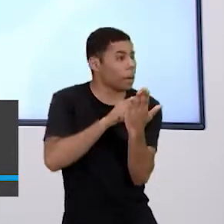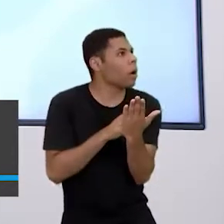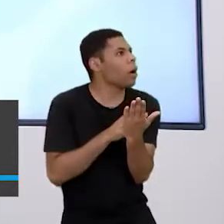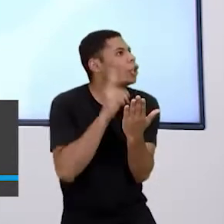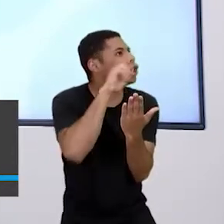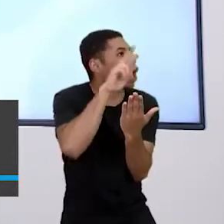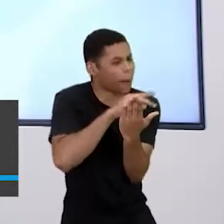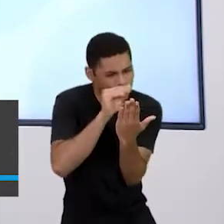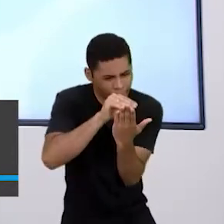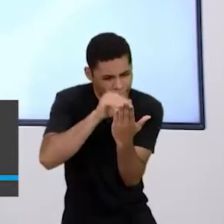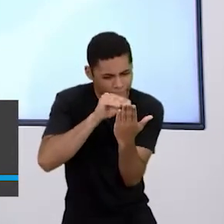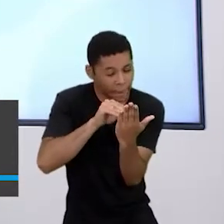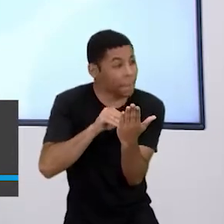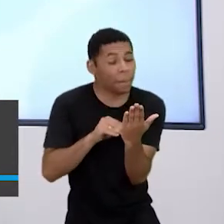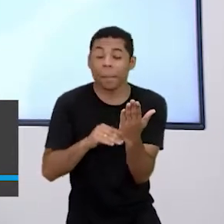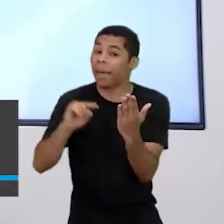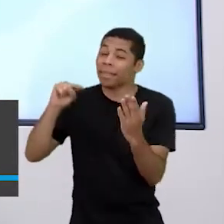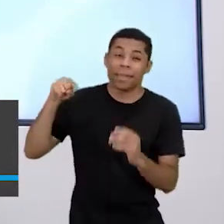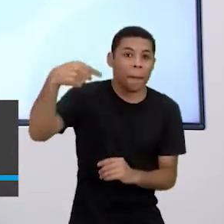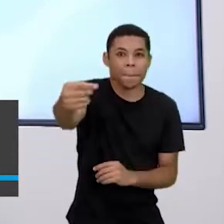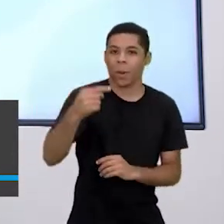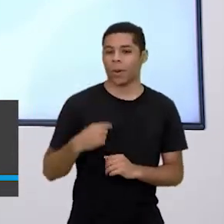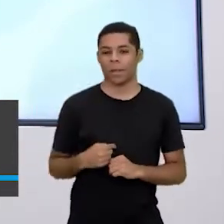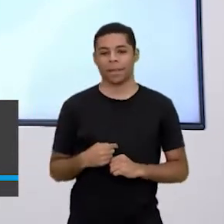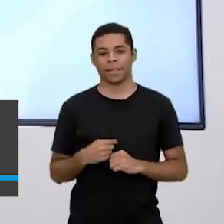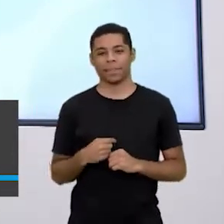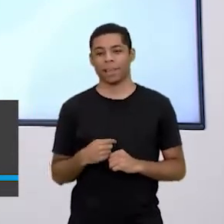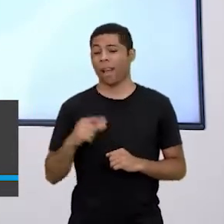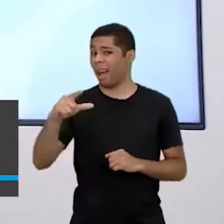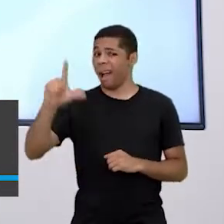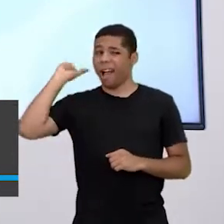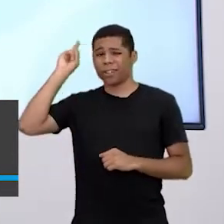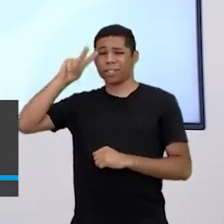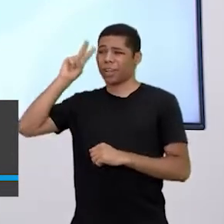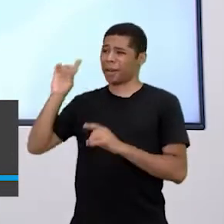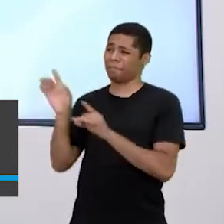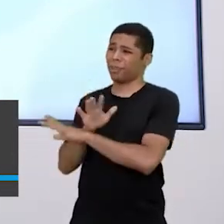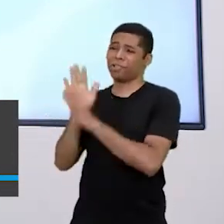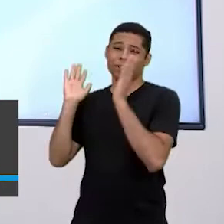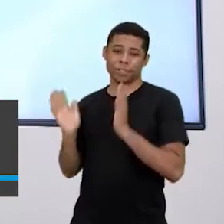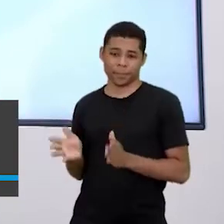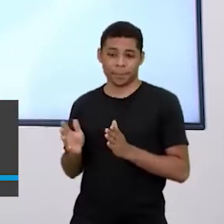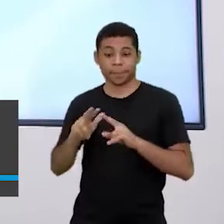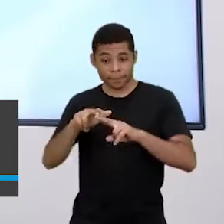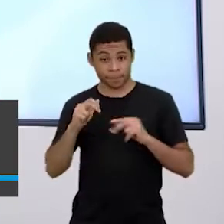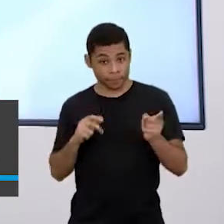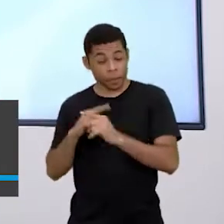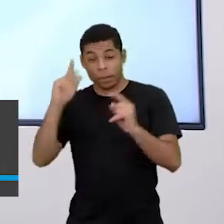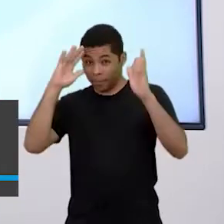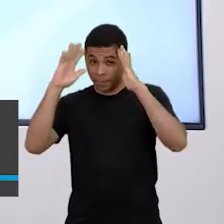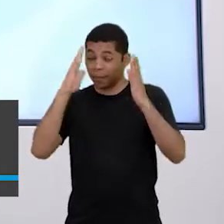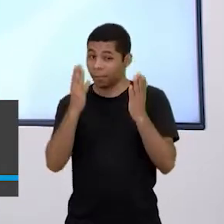Então antes das pessoas conseguirem escrever já existiam essas histórias. Então a gente vai pensar sobre isso, né?